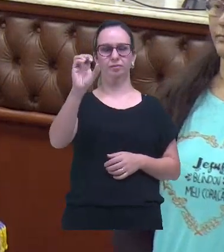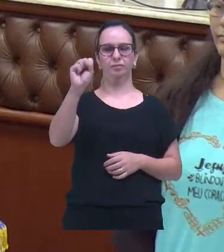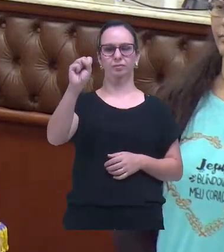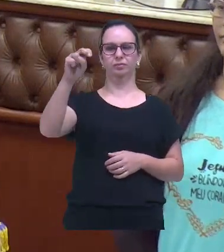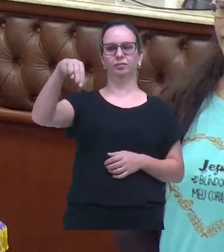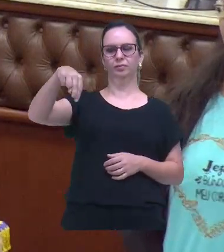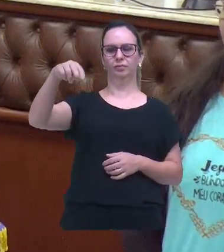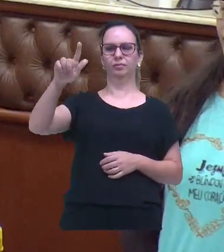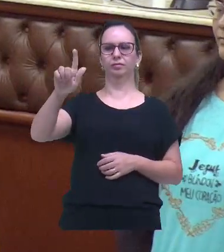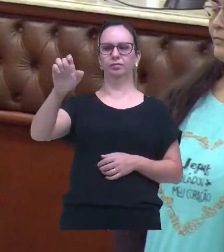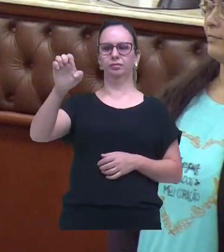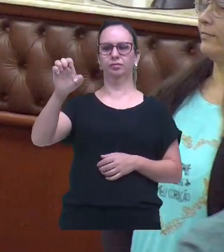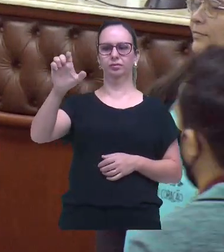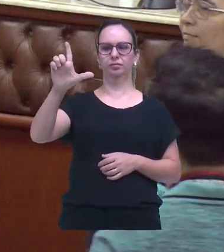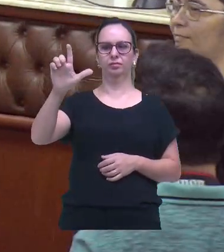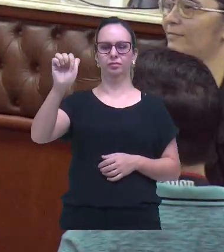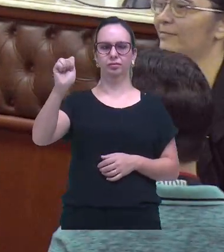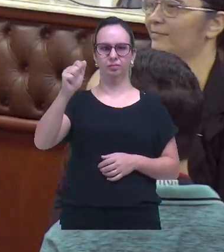vereador Edson de Souza.